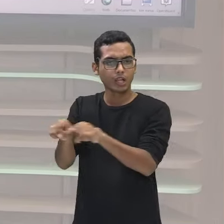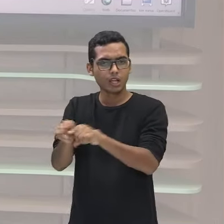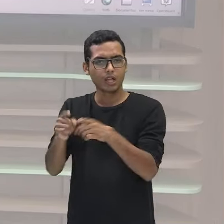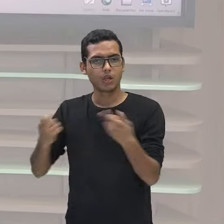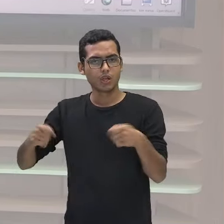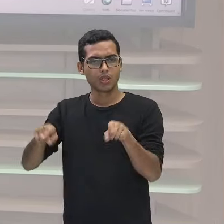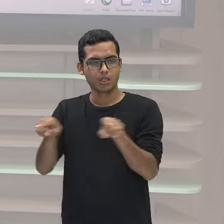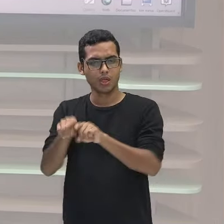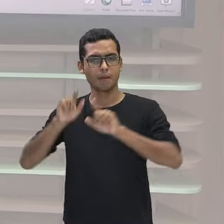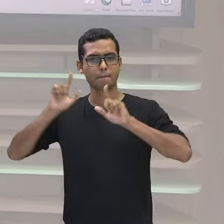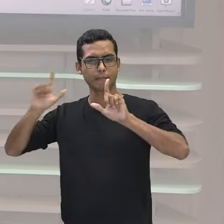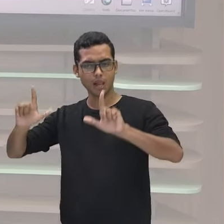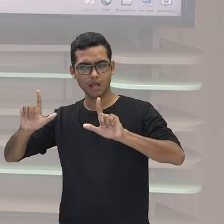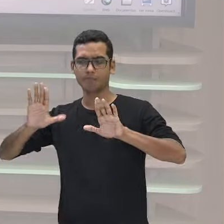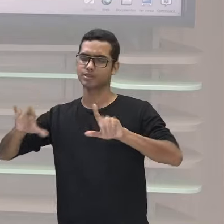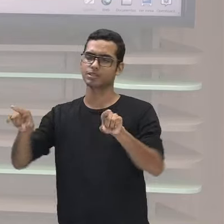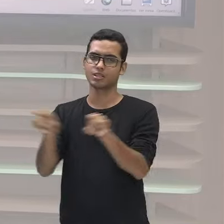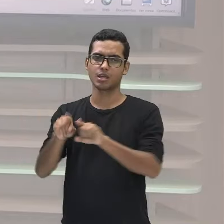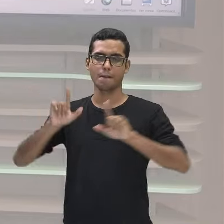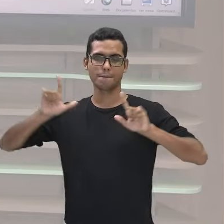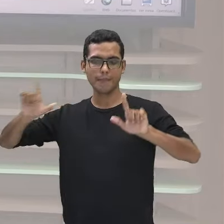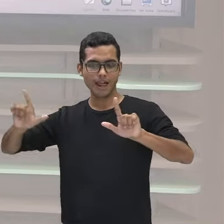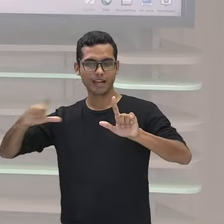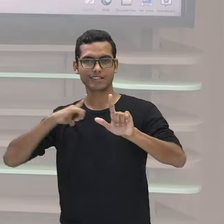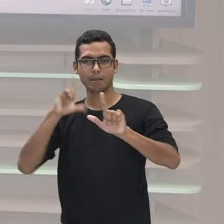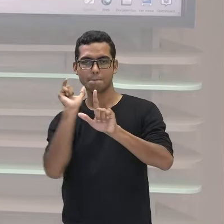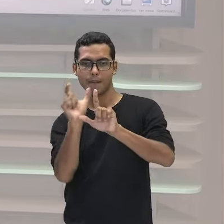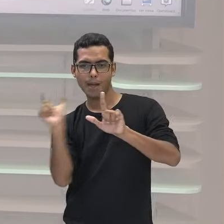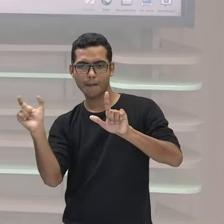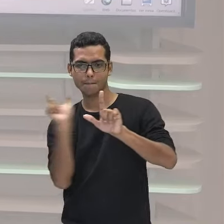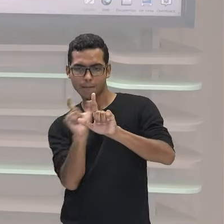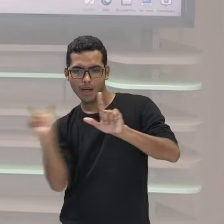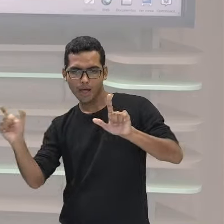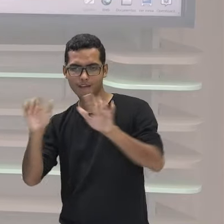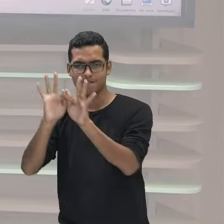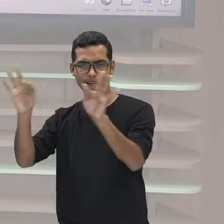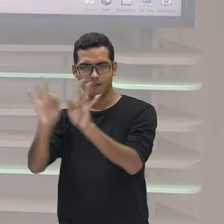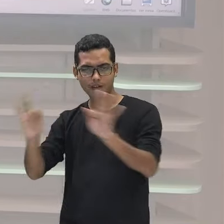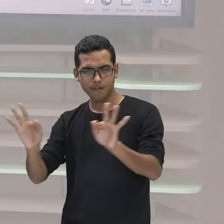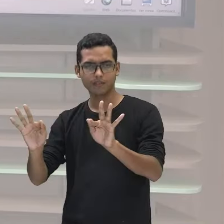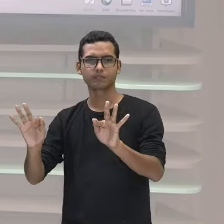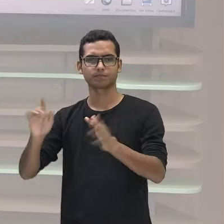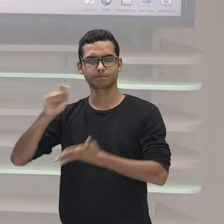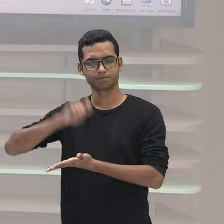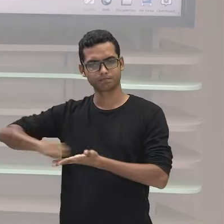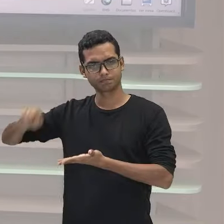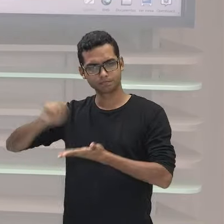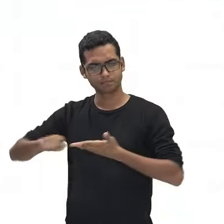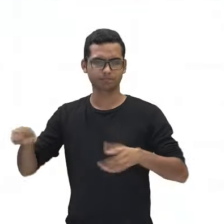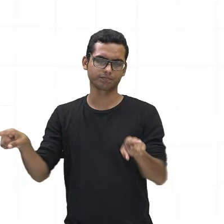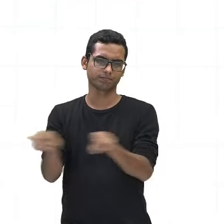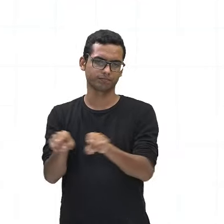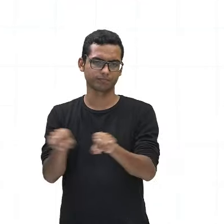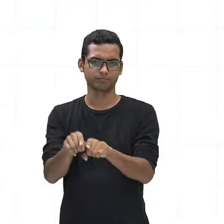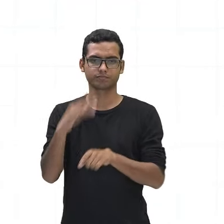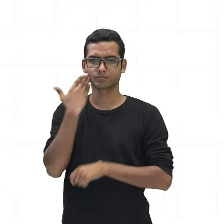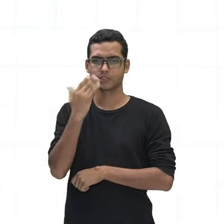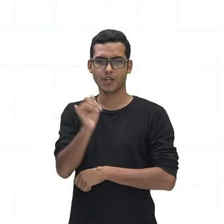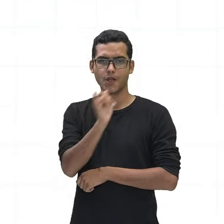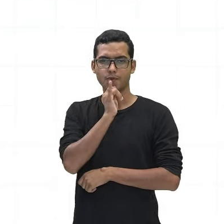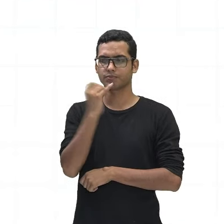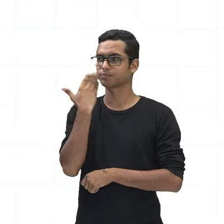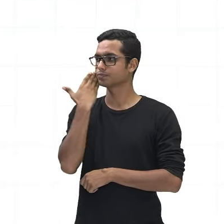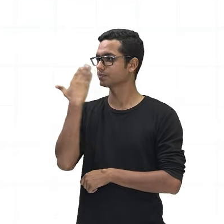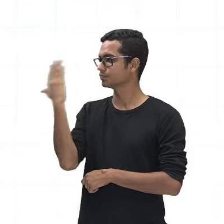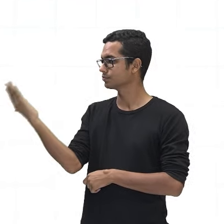com placas, mas aí ela vai vir com palavras escritas. Aí é linguagem verbal também. Olha só os exemplos que nós trouxemos